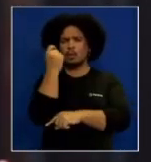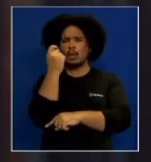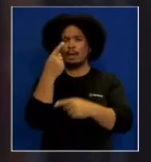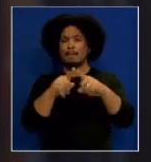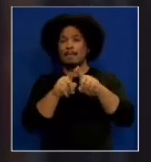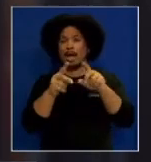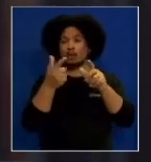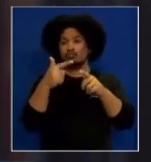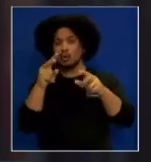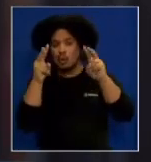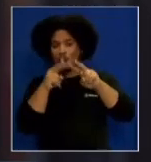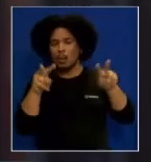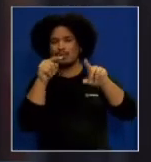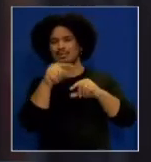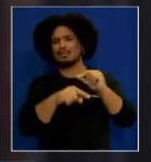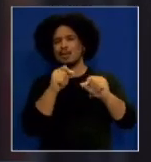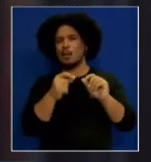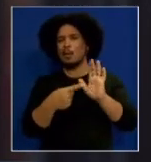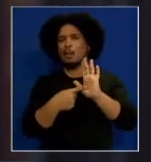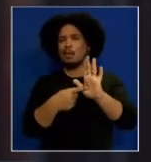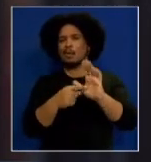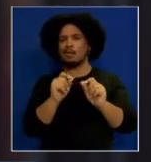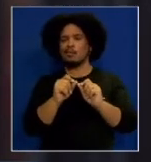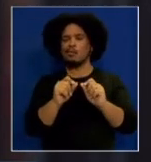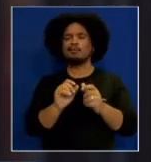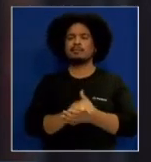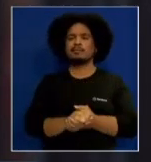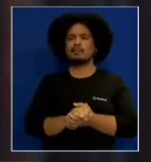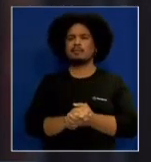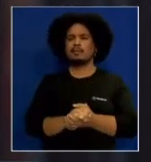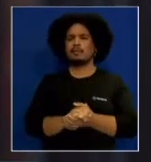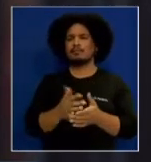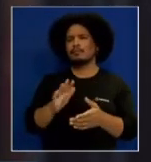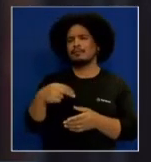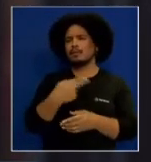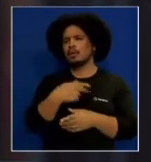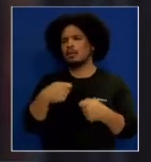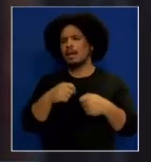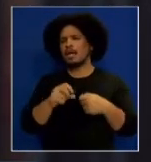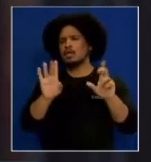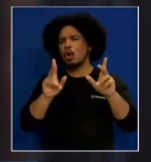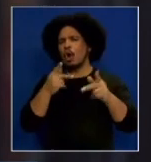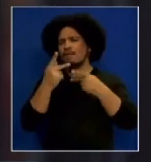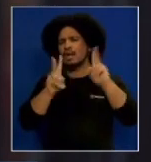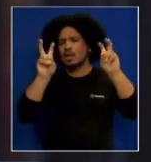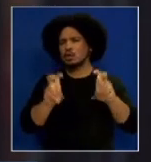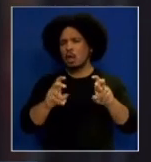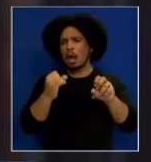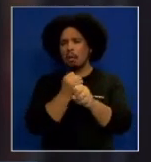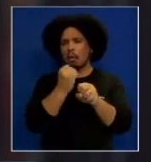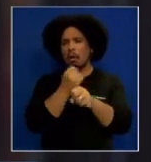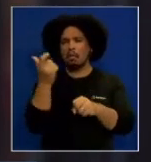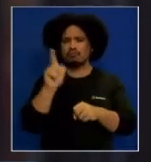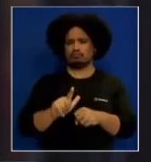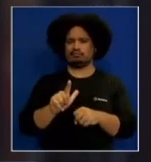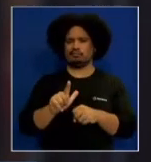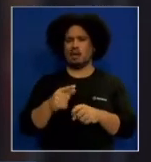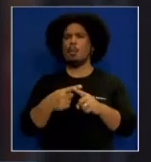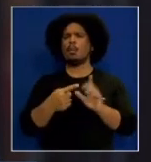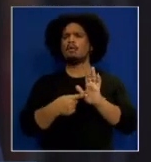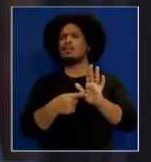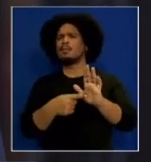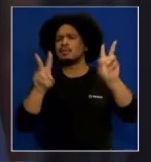olhar que eu trago aqui como pede o nome do nosso quadro é o seguinte Será que nós devemos falar só de reconstrução E por que que eu tô